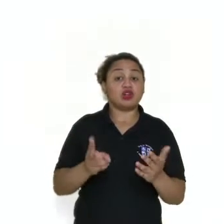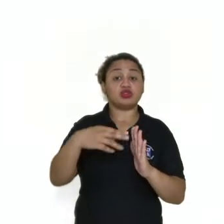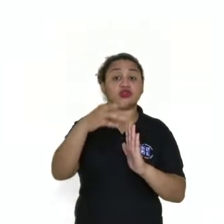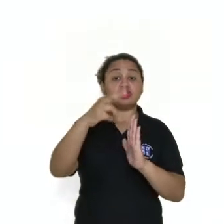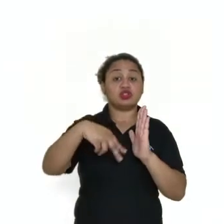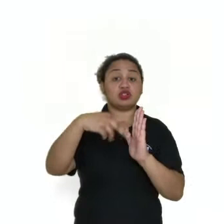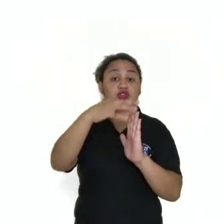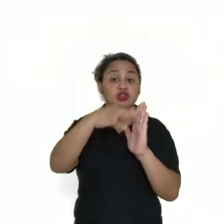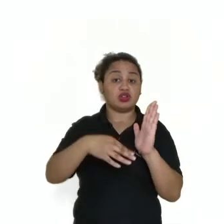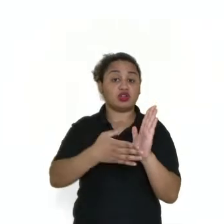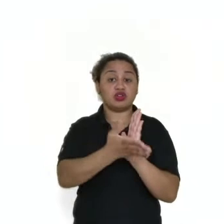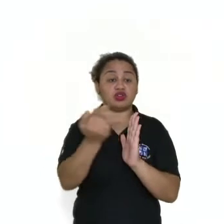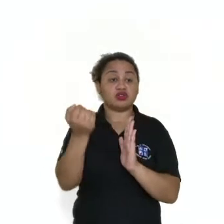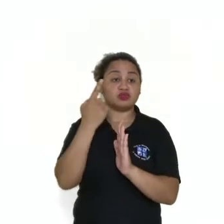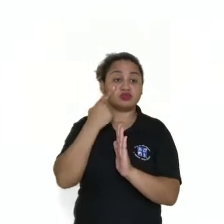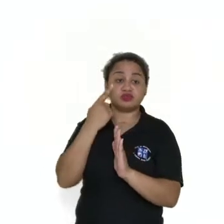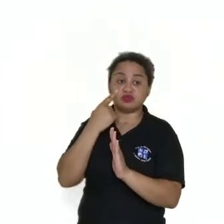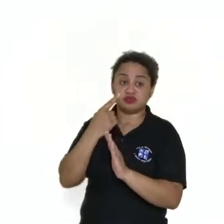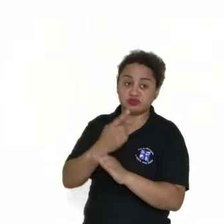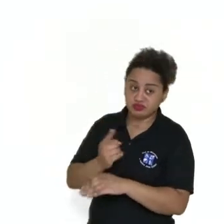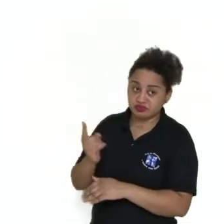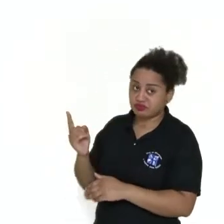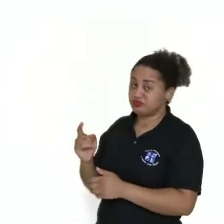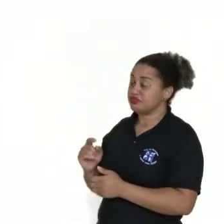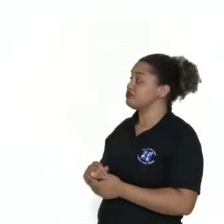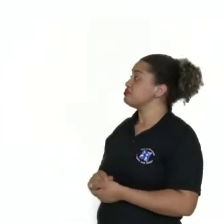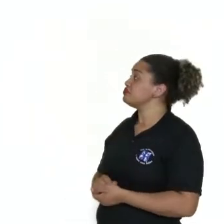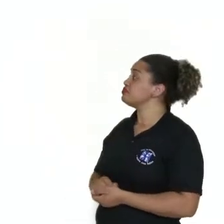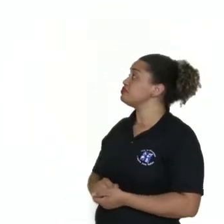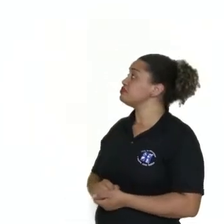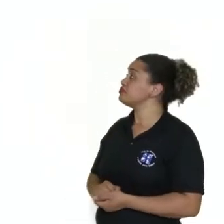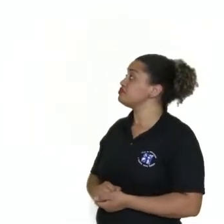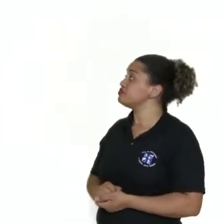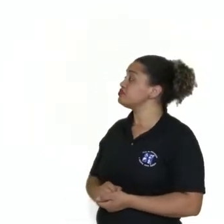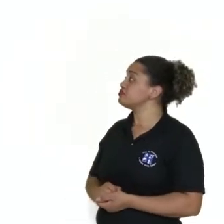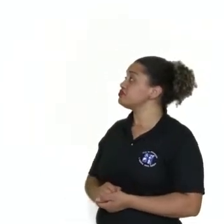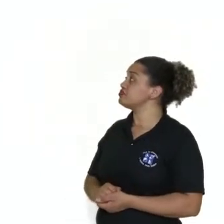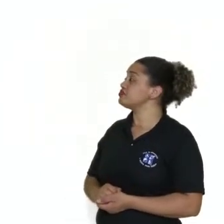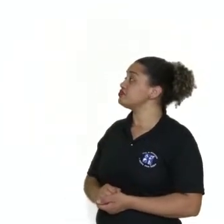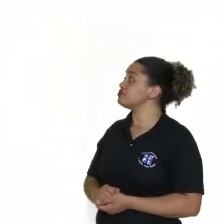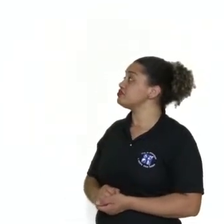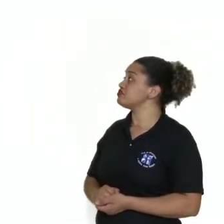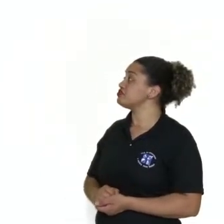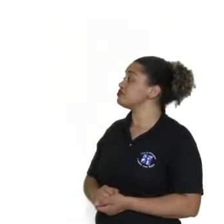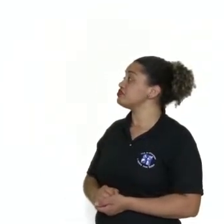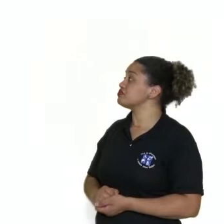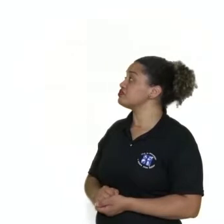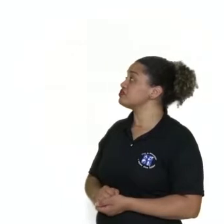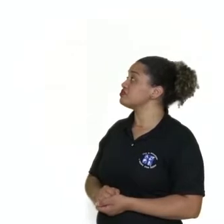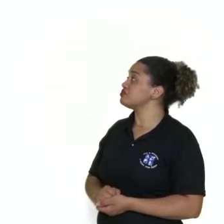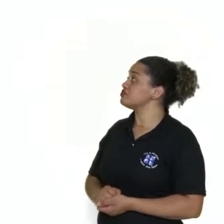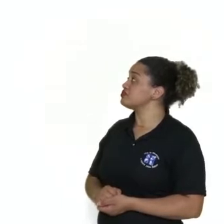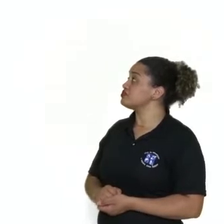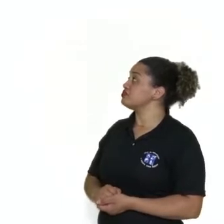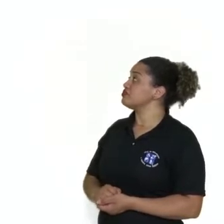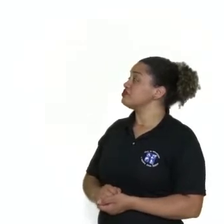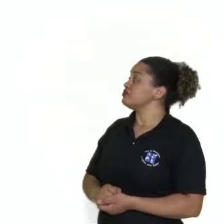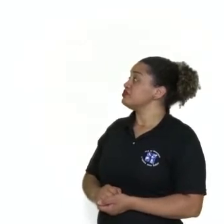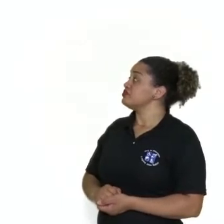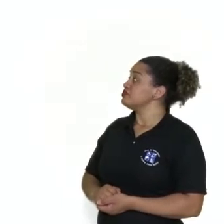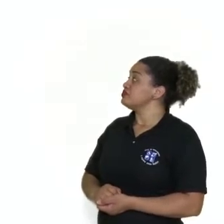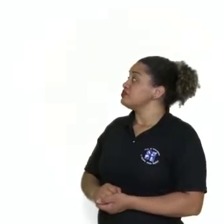comigo. Então, governamental proponha programas permitindo que essas pessoas possam ter